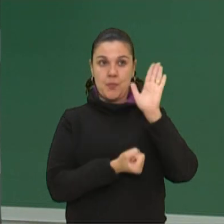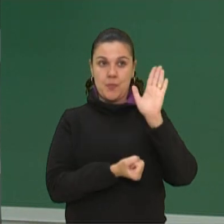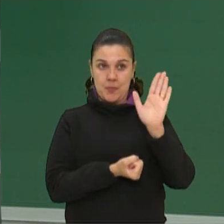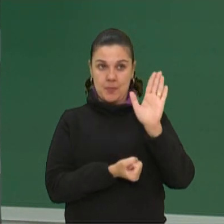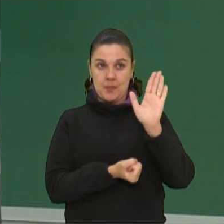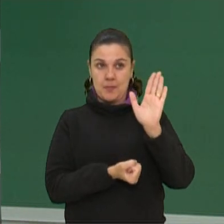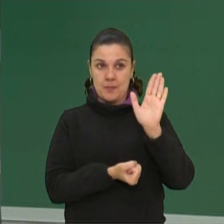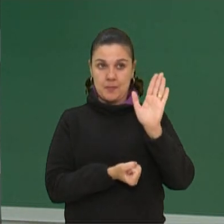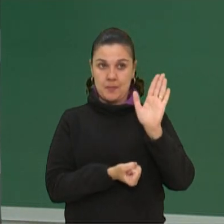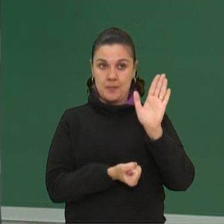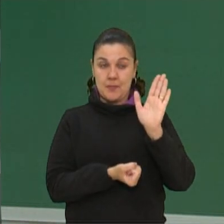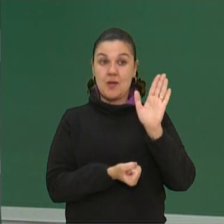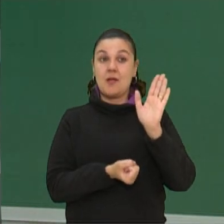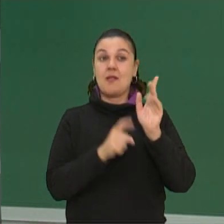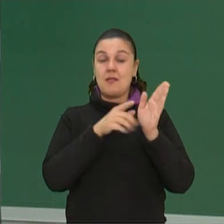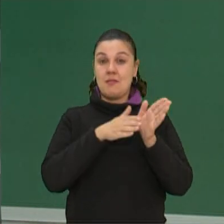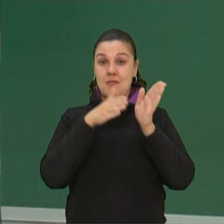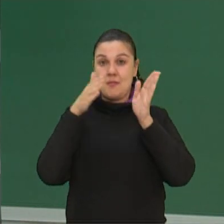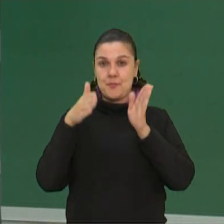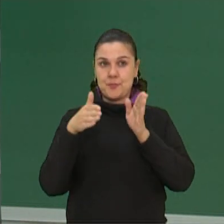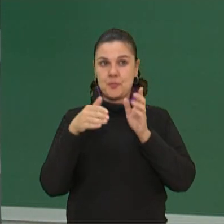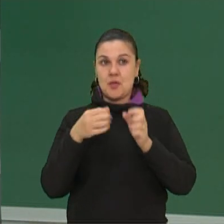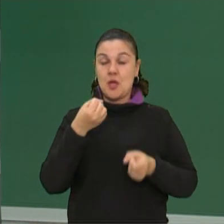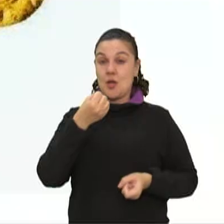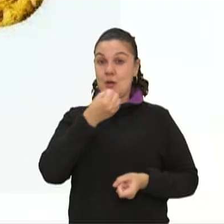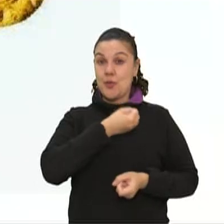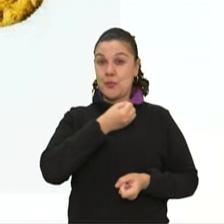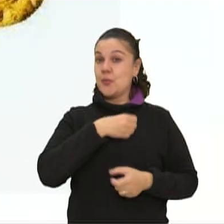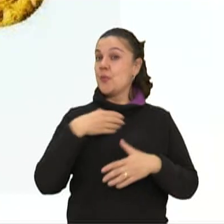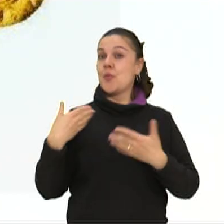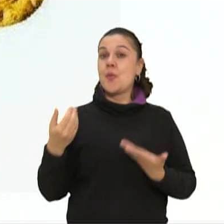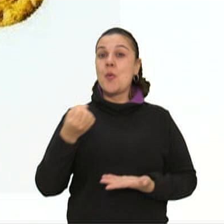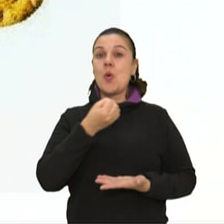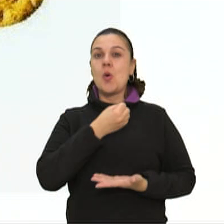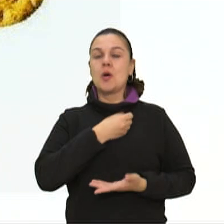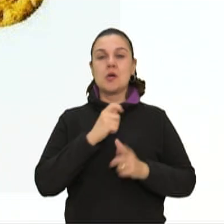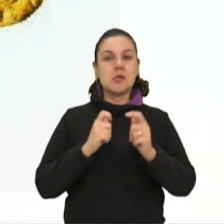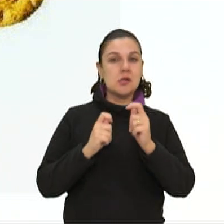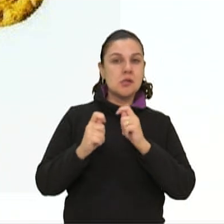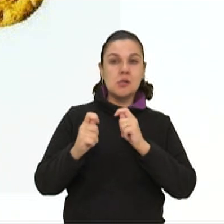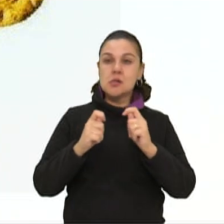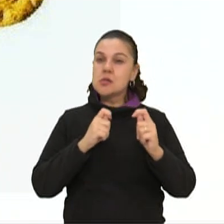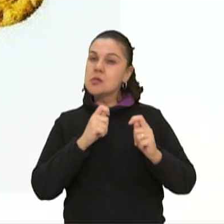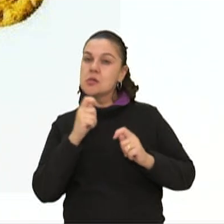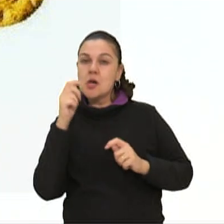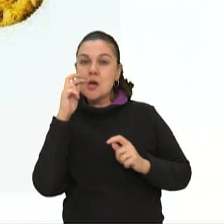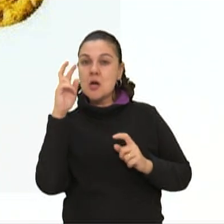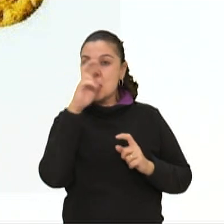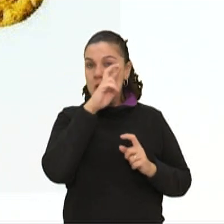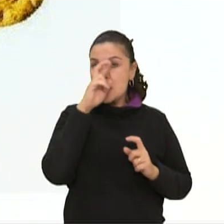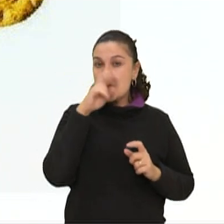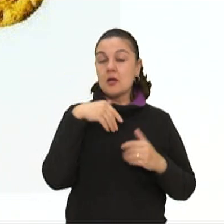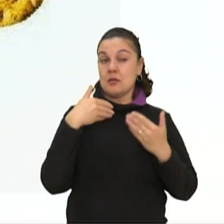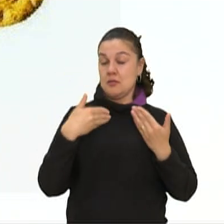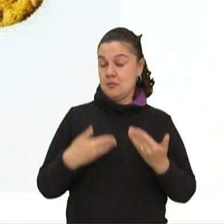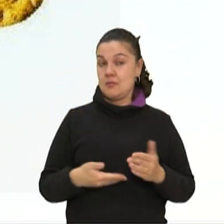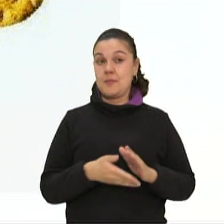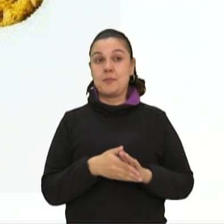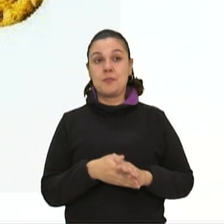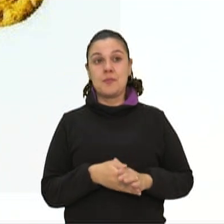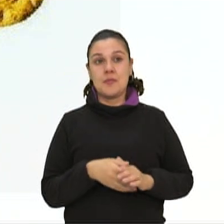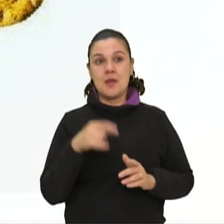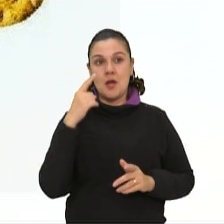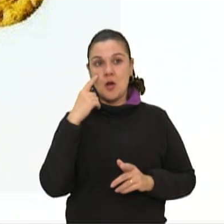hora de se derreter a barra. Aqui você tem um número dessa barra de ouro para controlar o ouro.